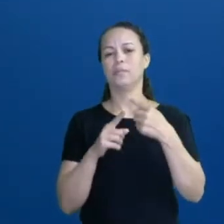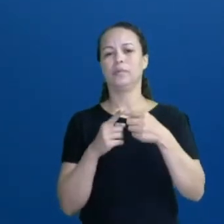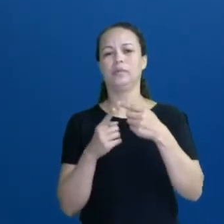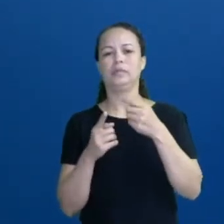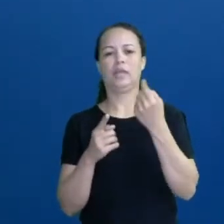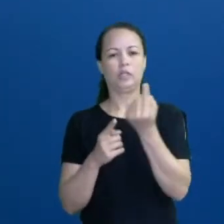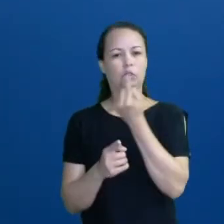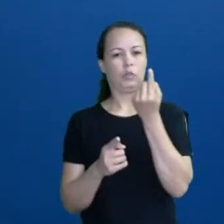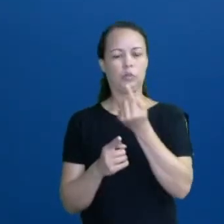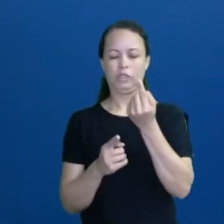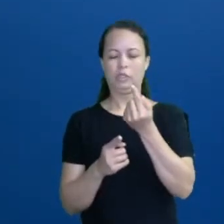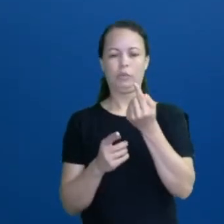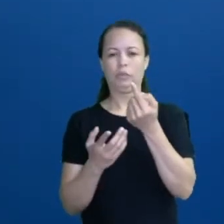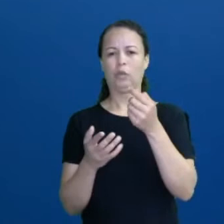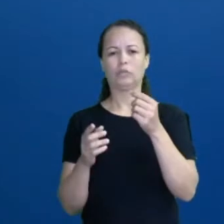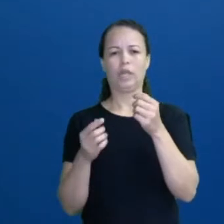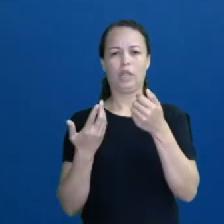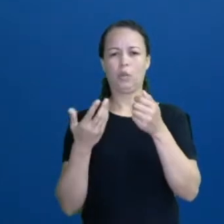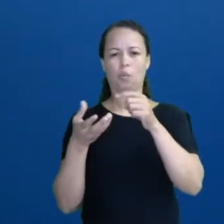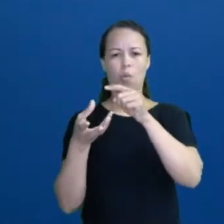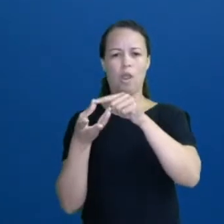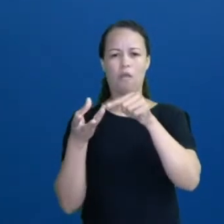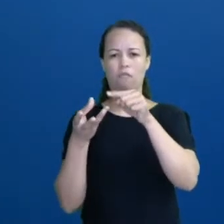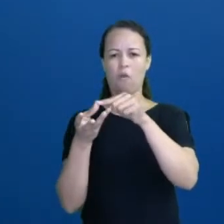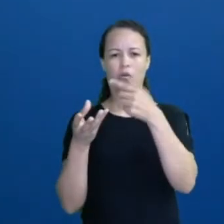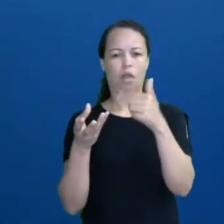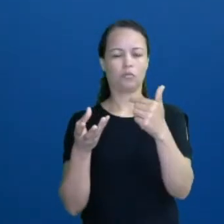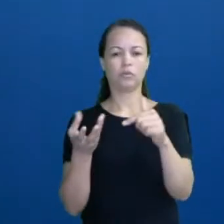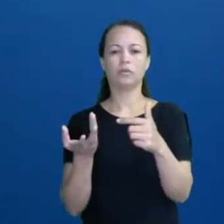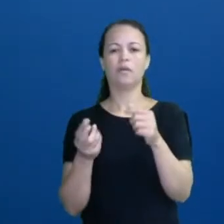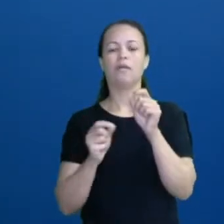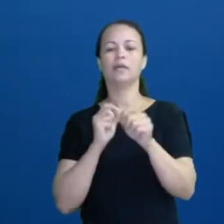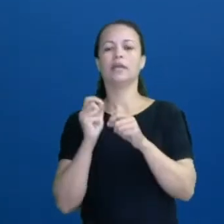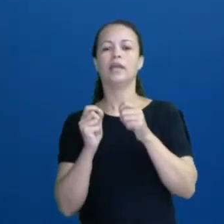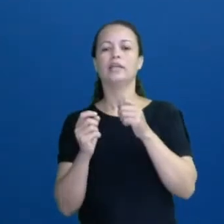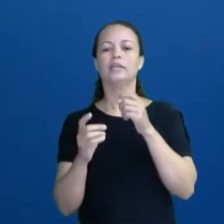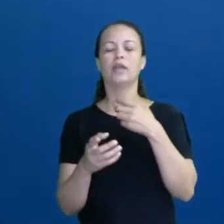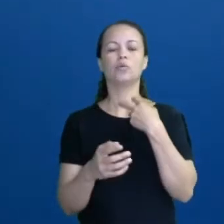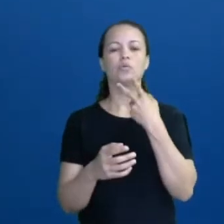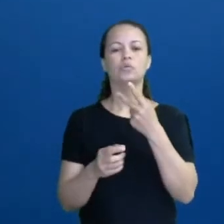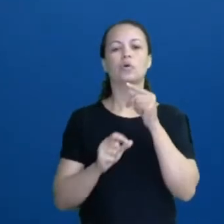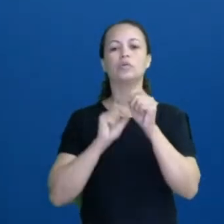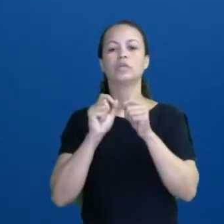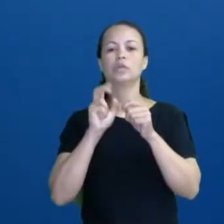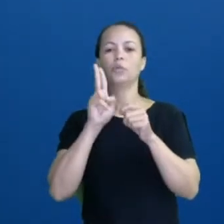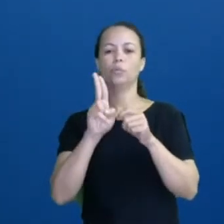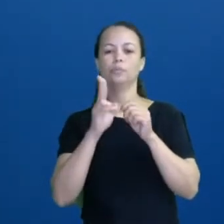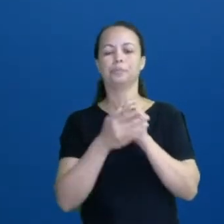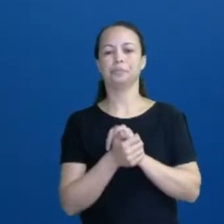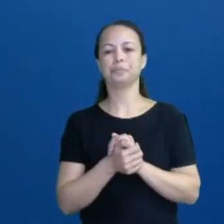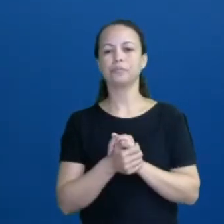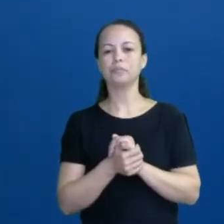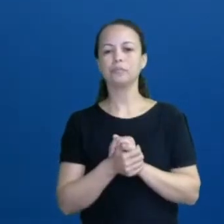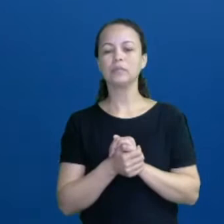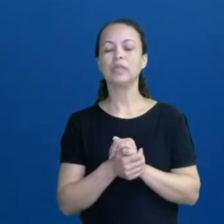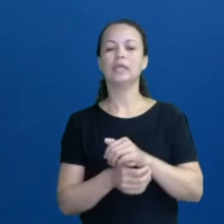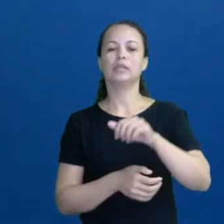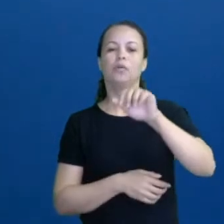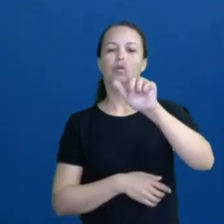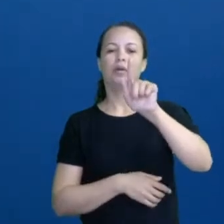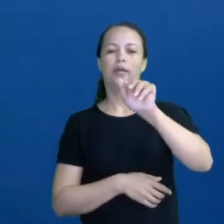tá sozinho, ó, não tem nenhuma vogal depois dele. Ele tem o som de U. Então, Gabriel.